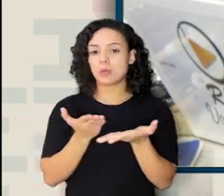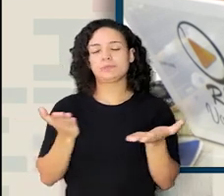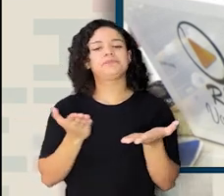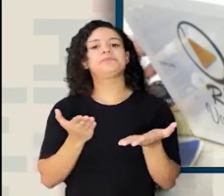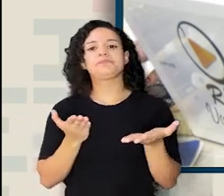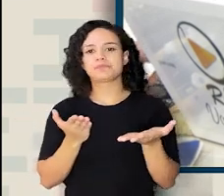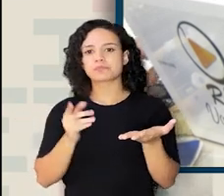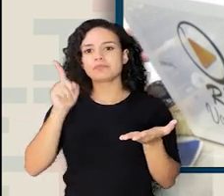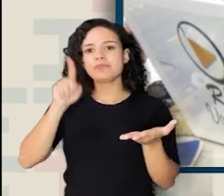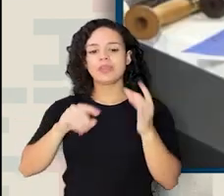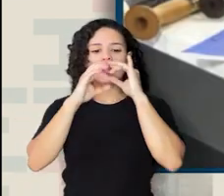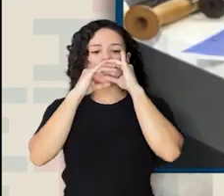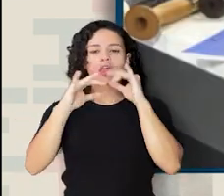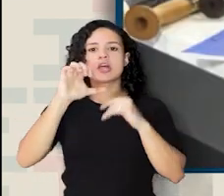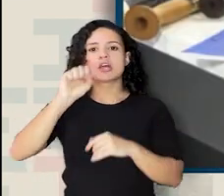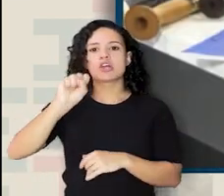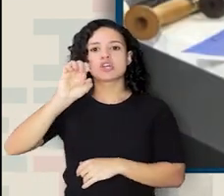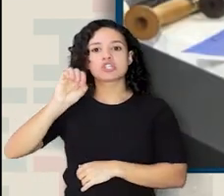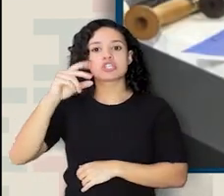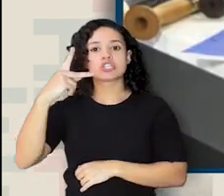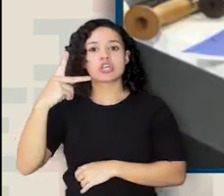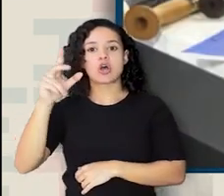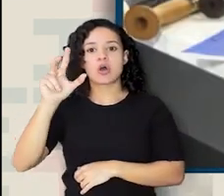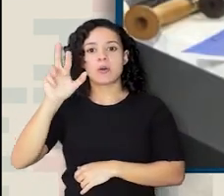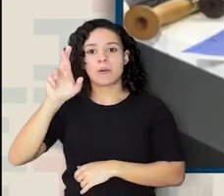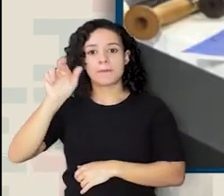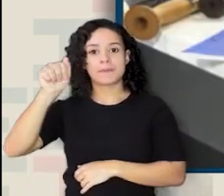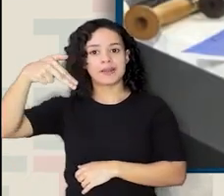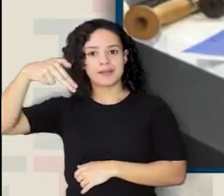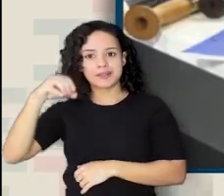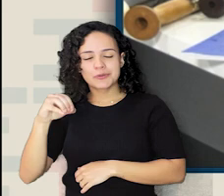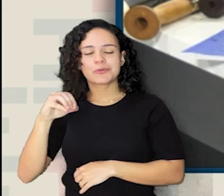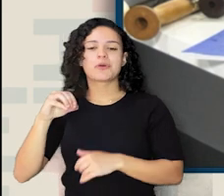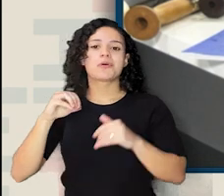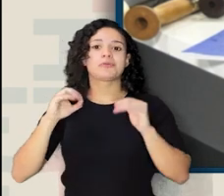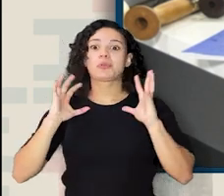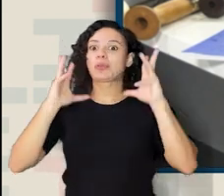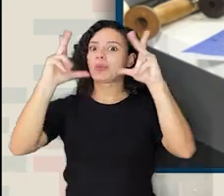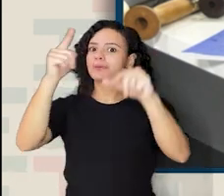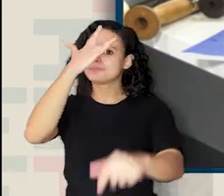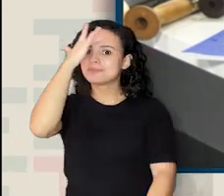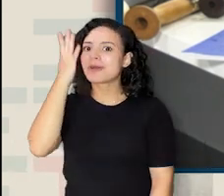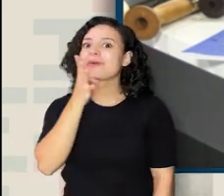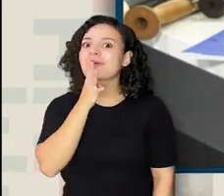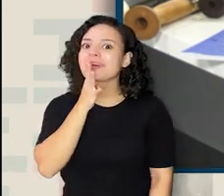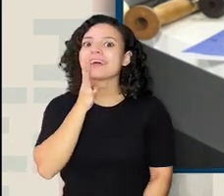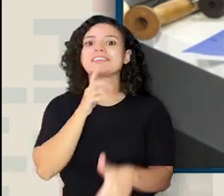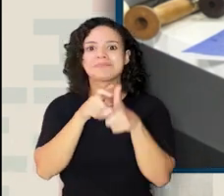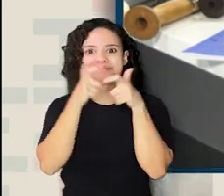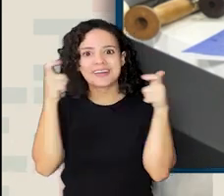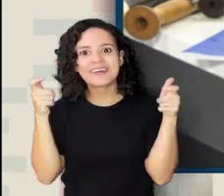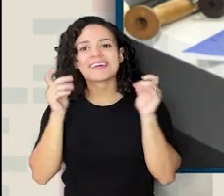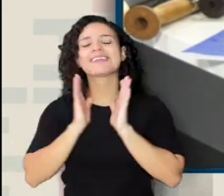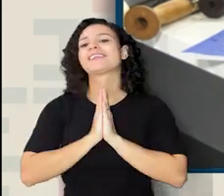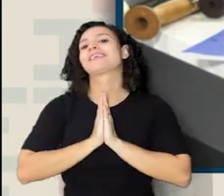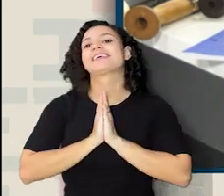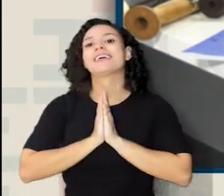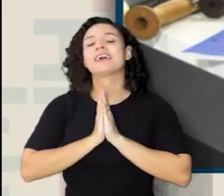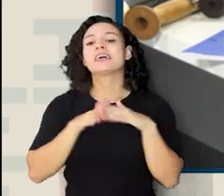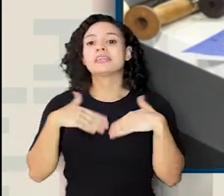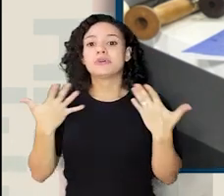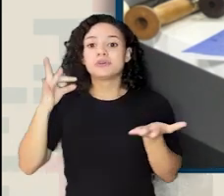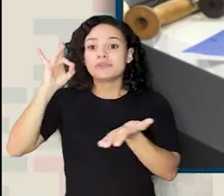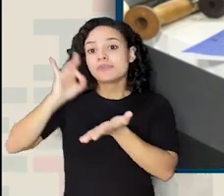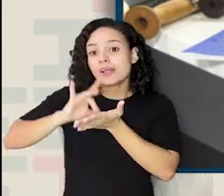Então, agora vamos para a soprano. A soprano, que é a mais conhecida de todos, né? De nós todos.